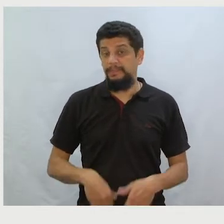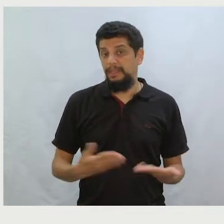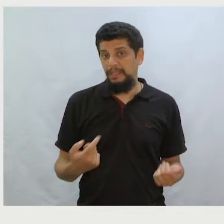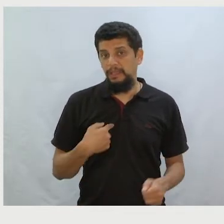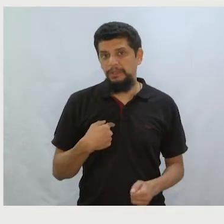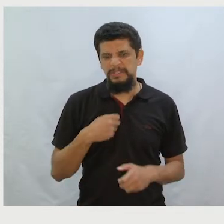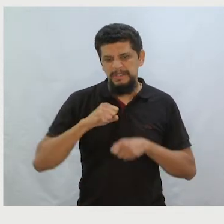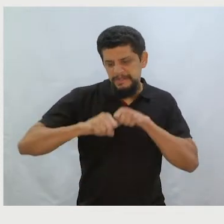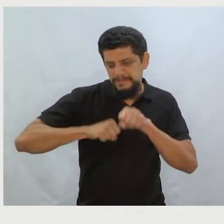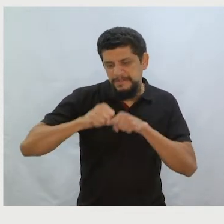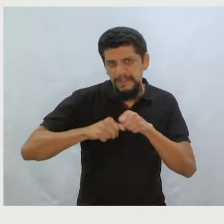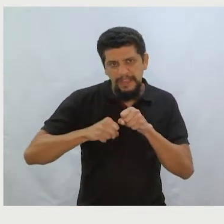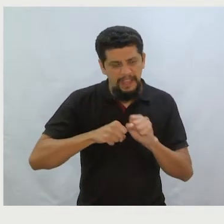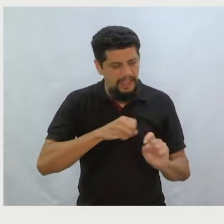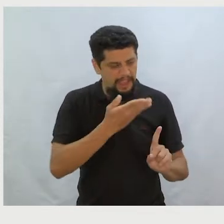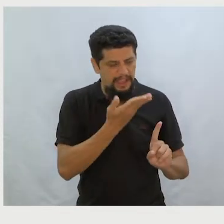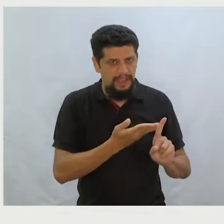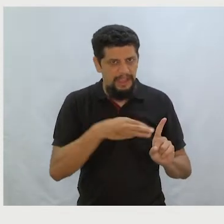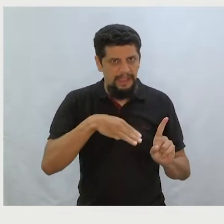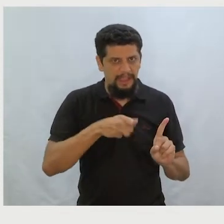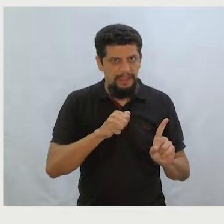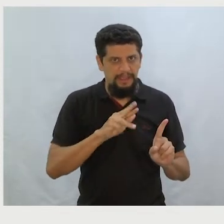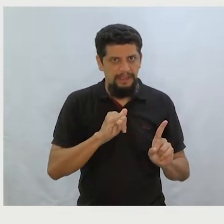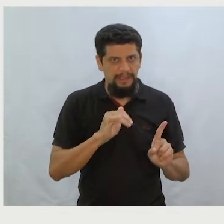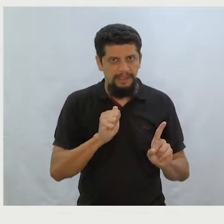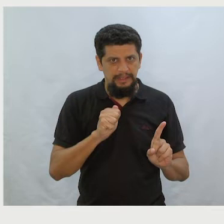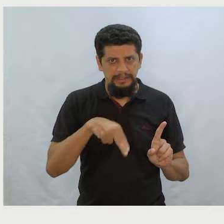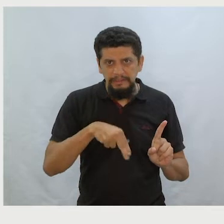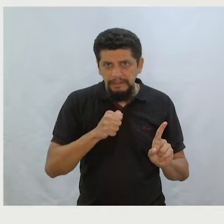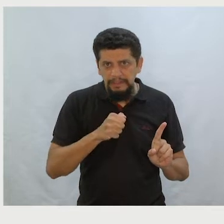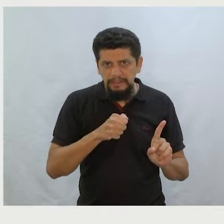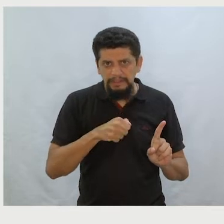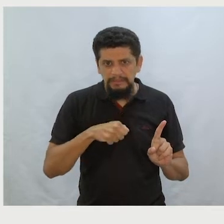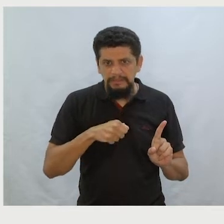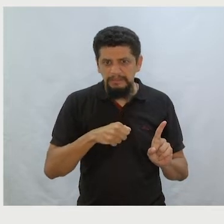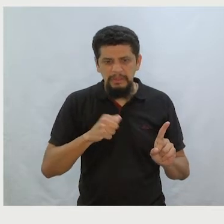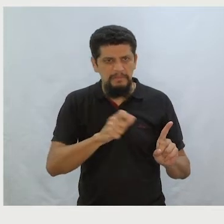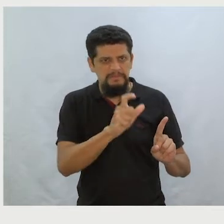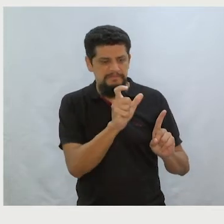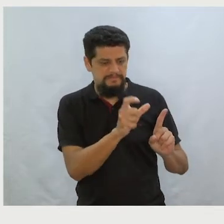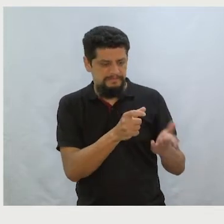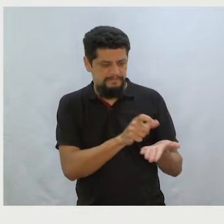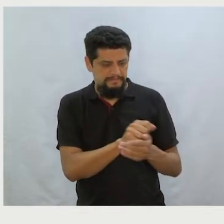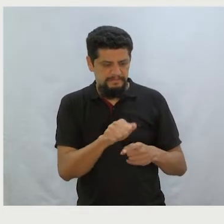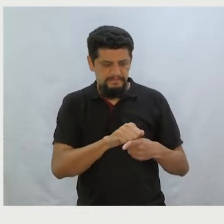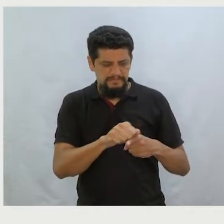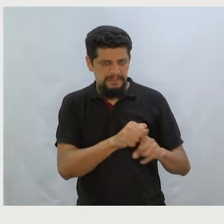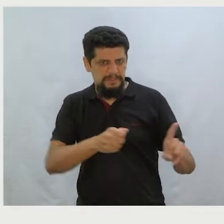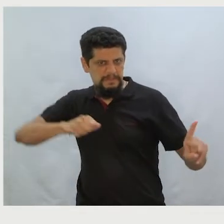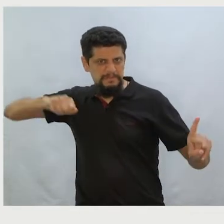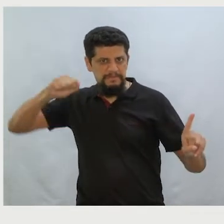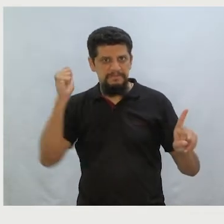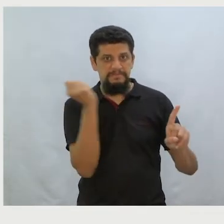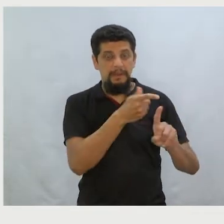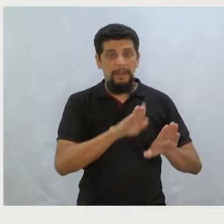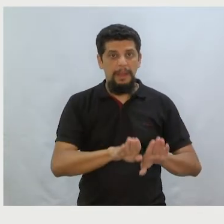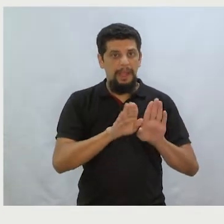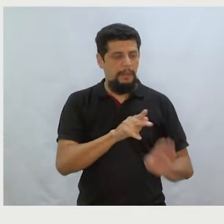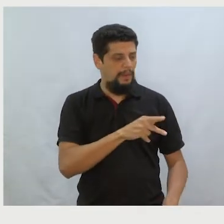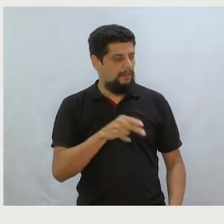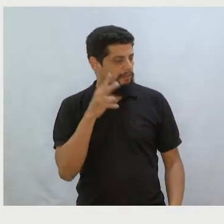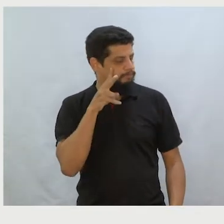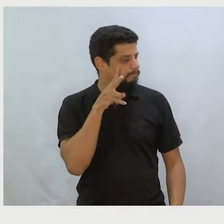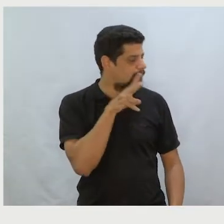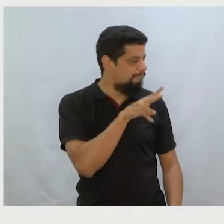delas eu corri e a Mar Guedes me jogou uma borracha bem na cara